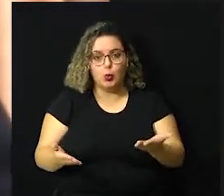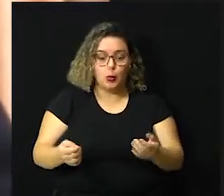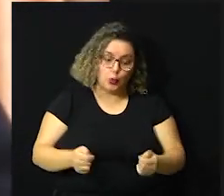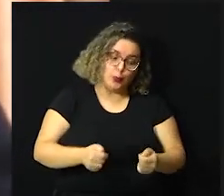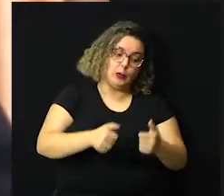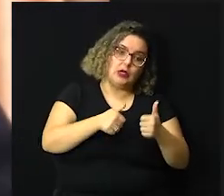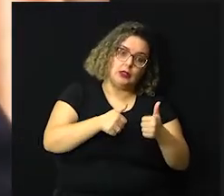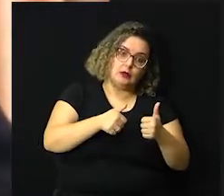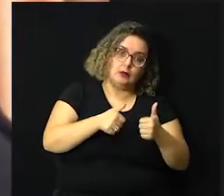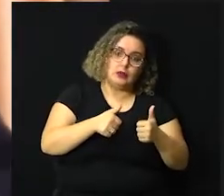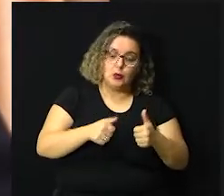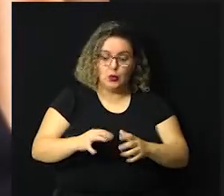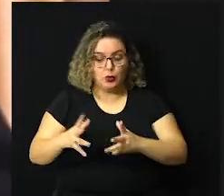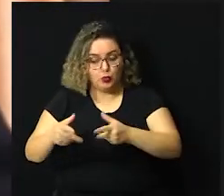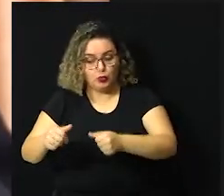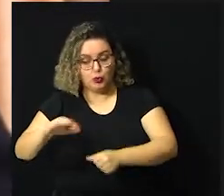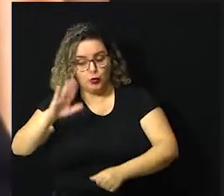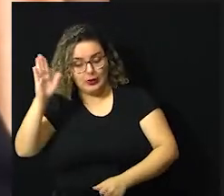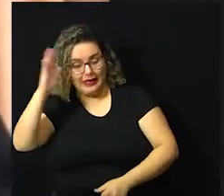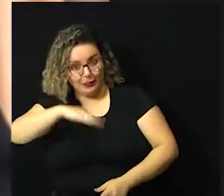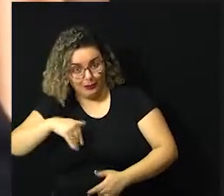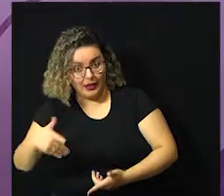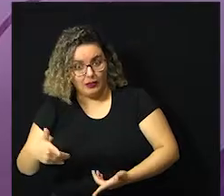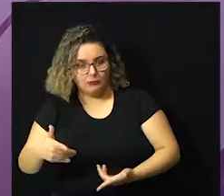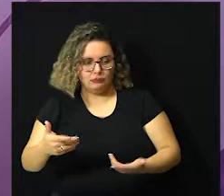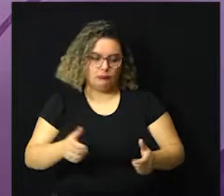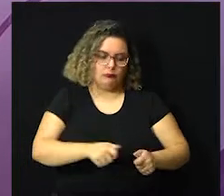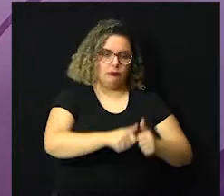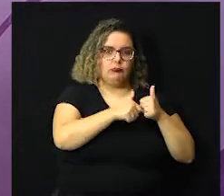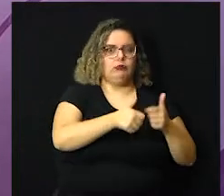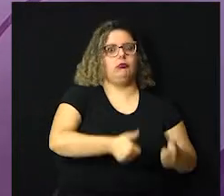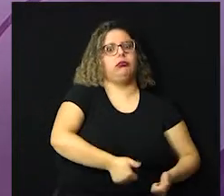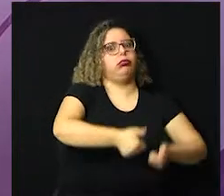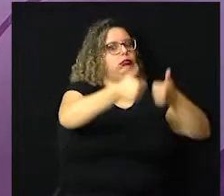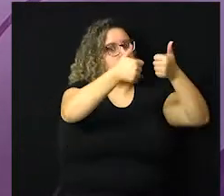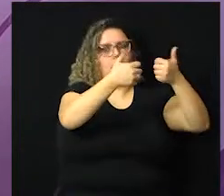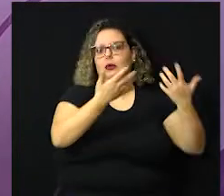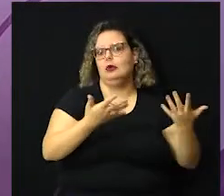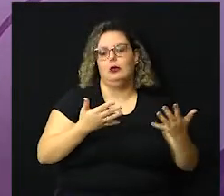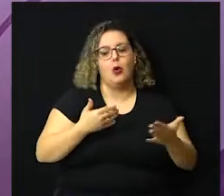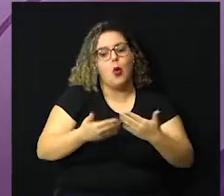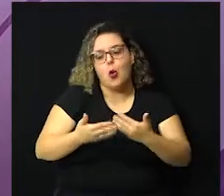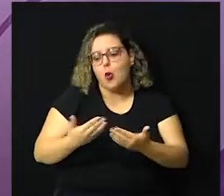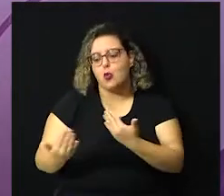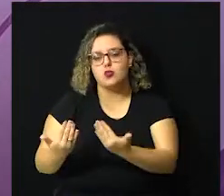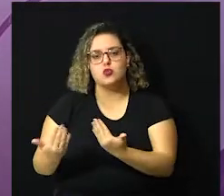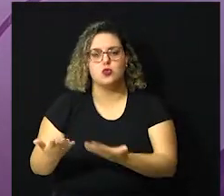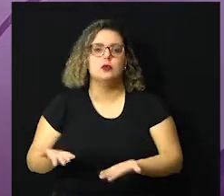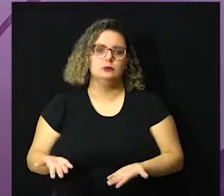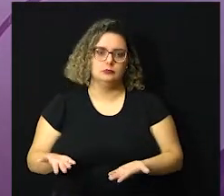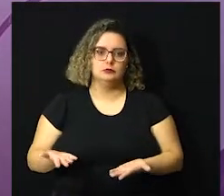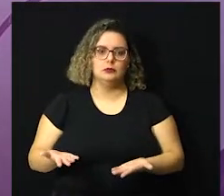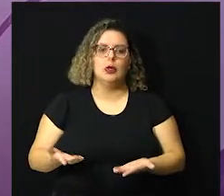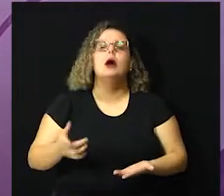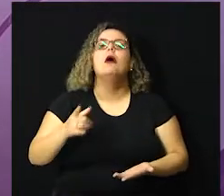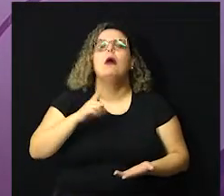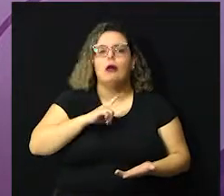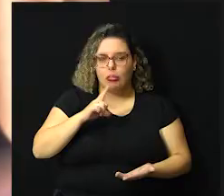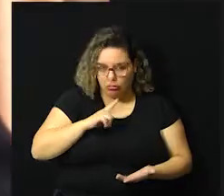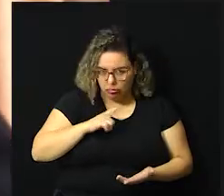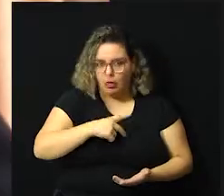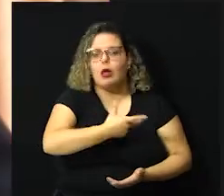benefícios de uma vacina são infinitamente maiores do que qualquer efeito colateral nocivo que ela possa ter. Então, existe